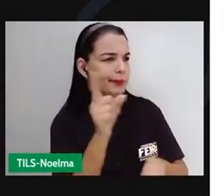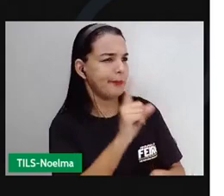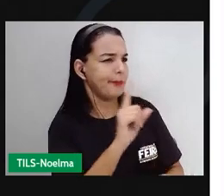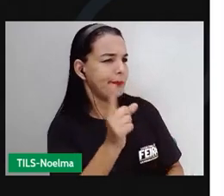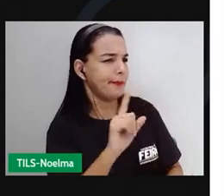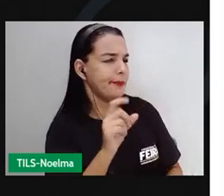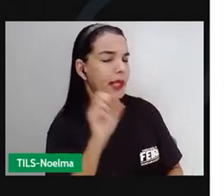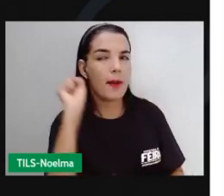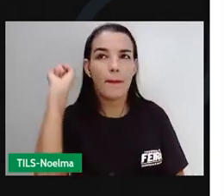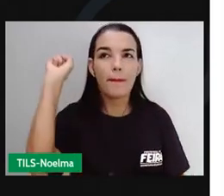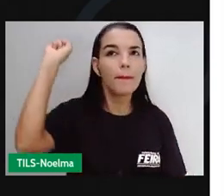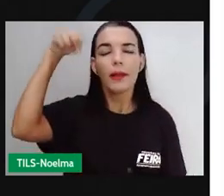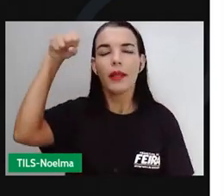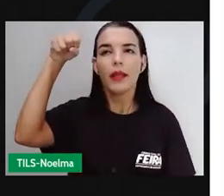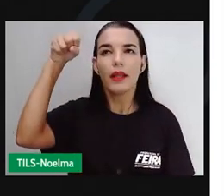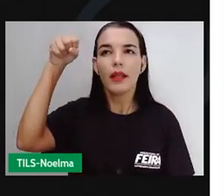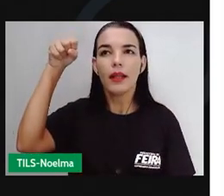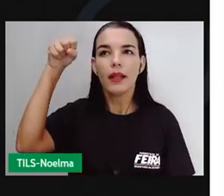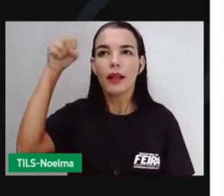fadas.